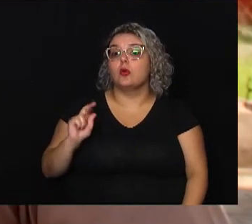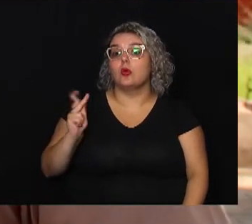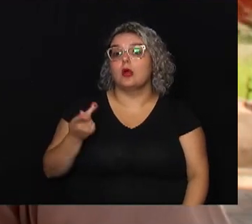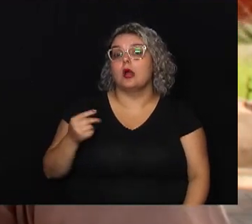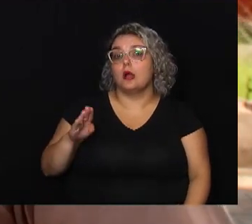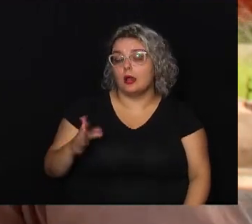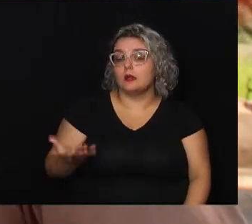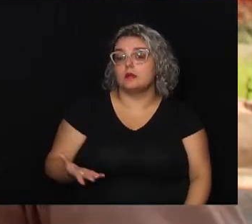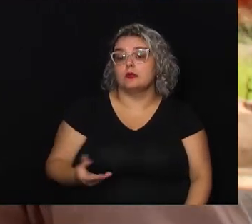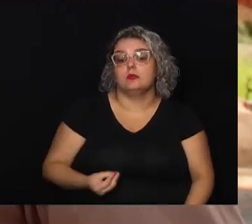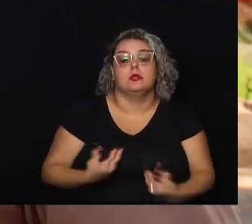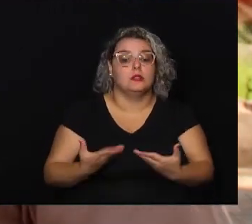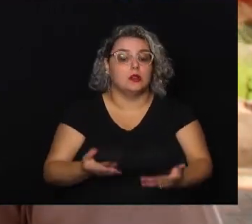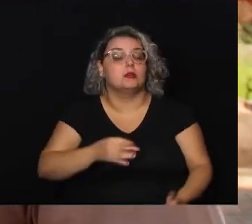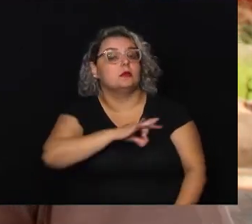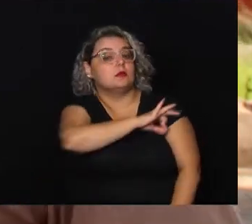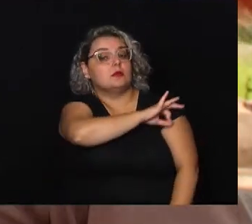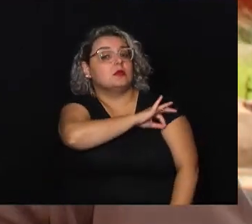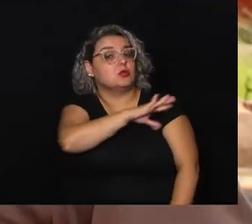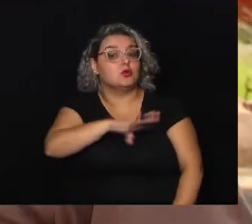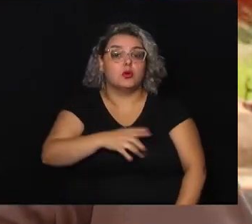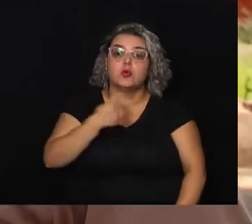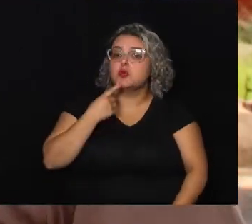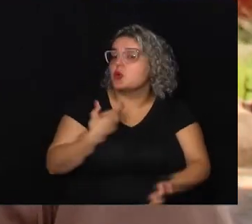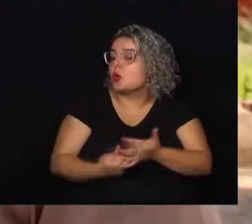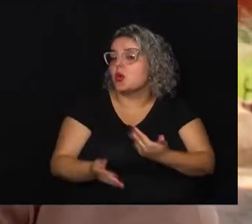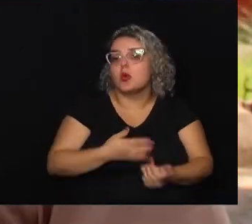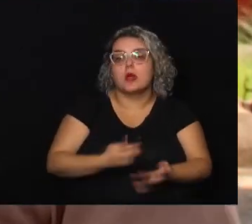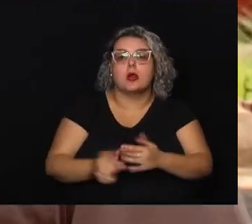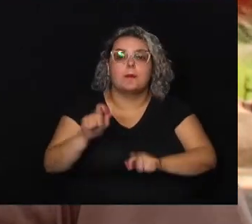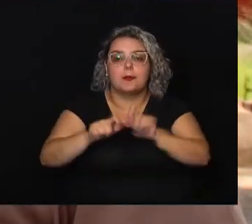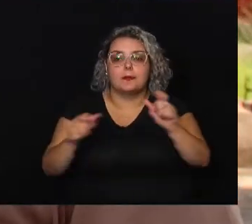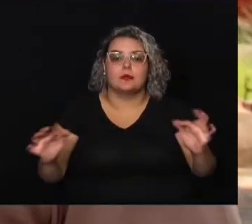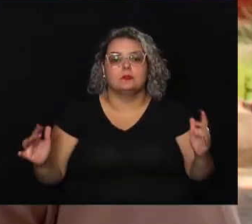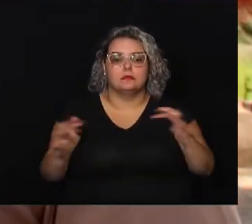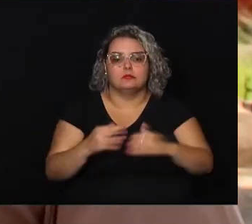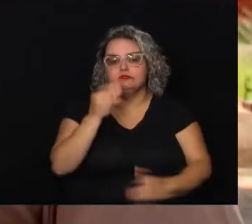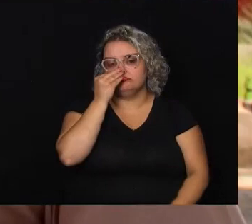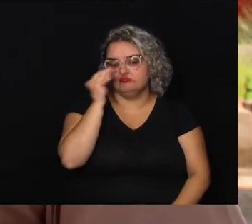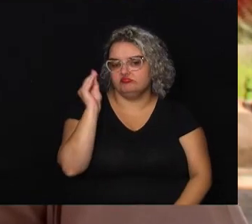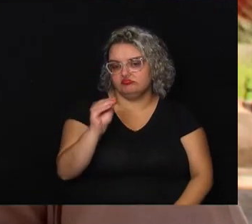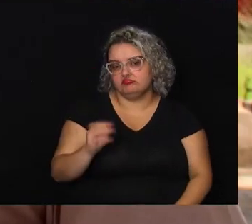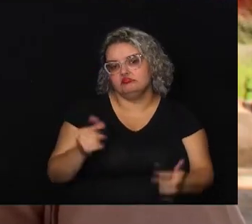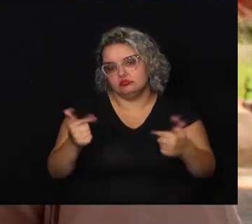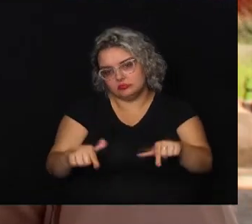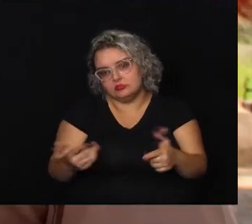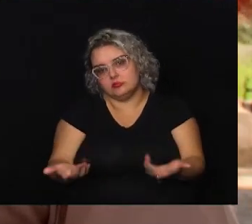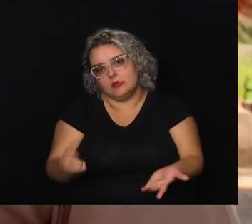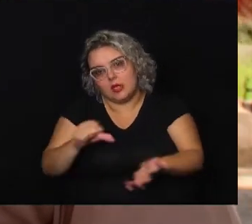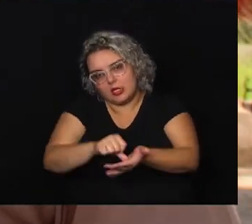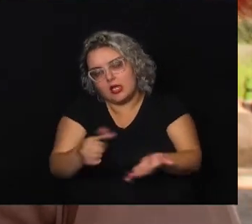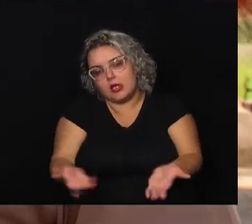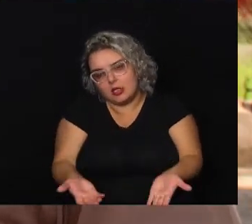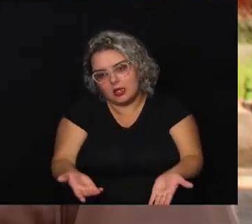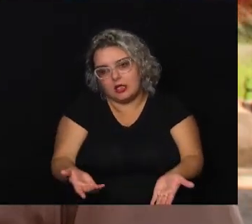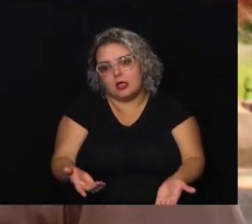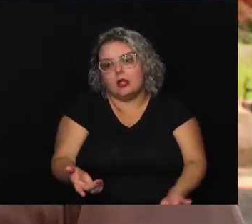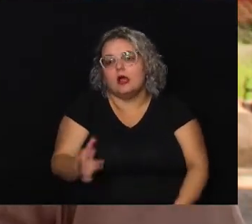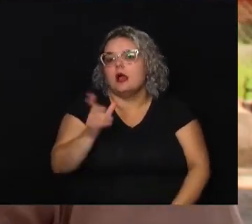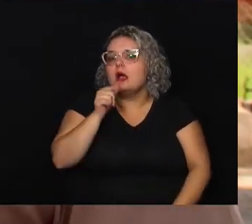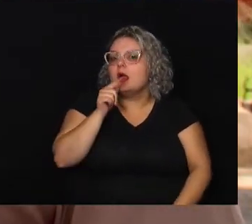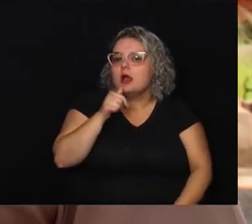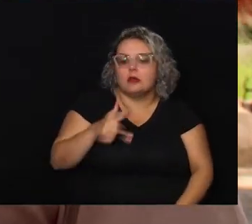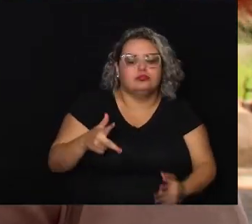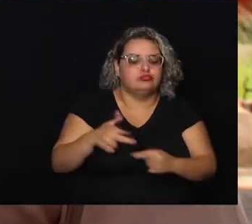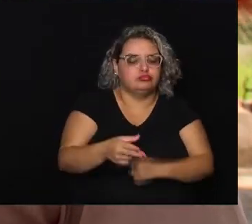Municipal de Campinas, e hoje qualquer pessoa que passa por aqui vê o abandono que está essa sede aqui. A água já foi cortada há muitos